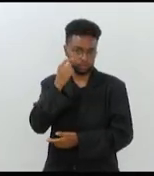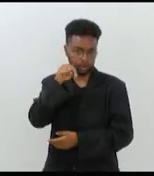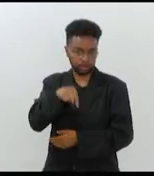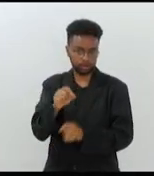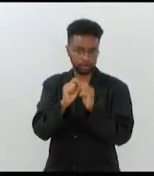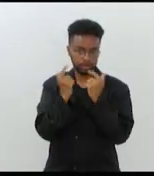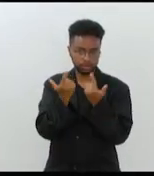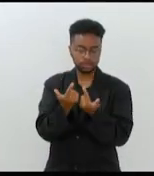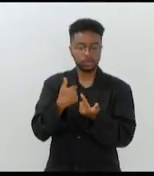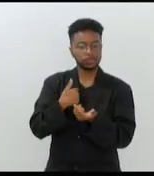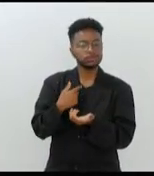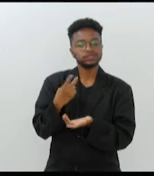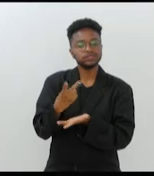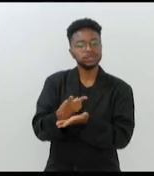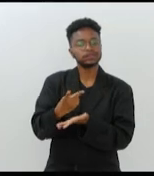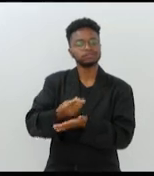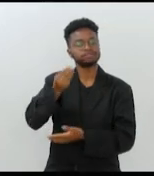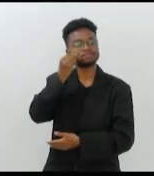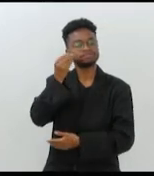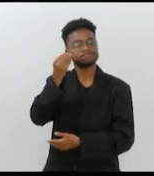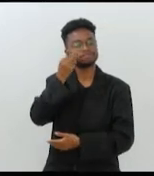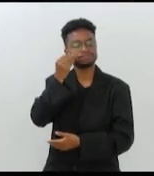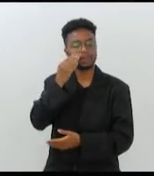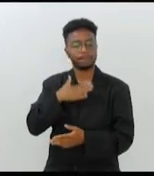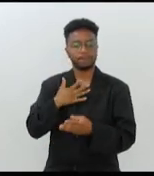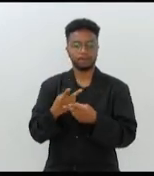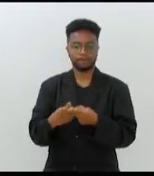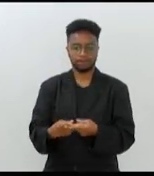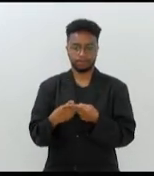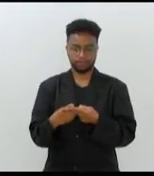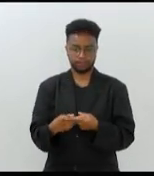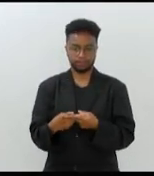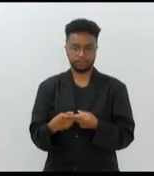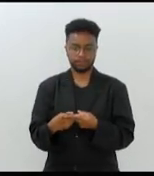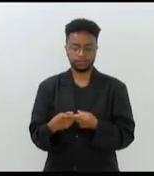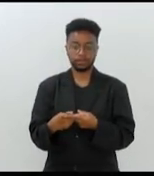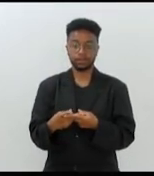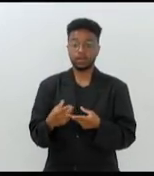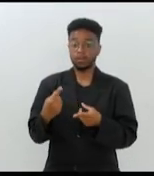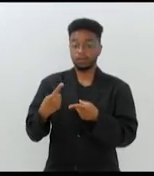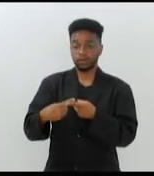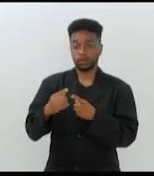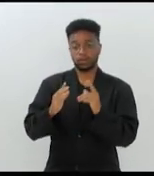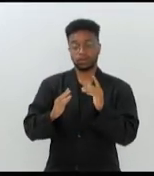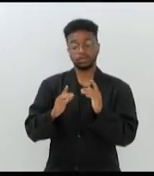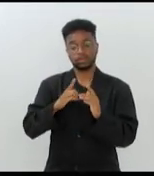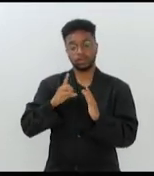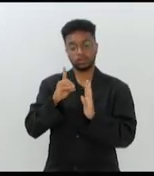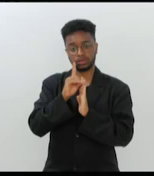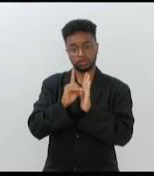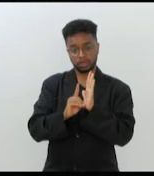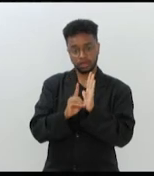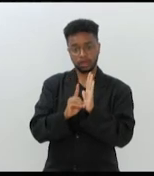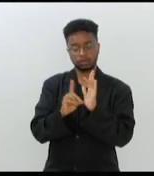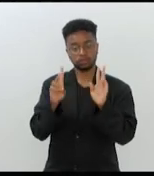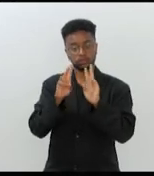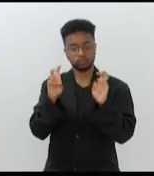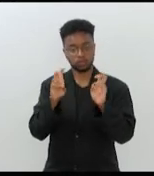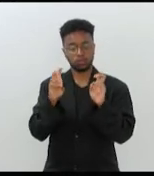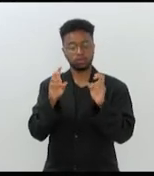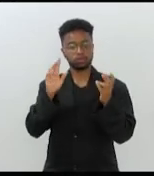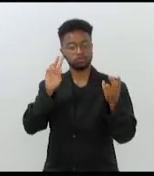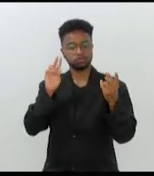um verdadeiro teste de paciência. A vigência do decreto de situação de